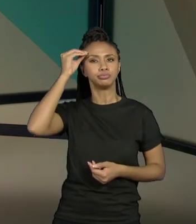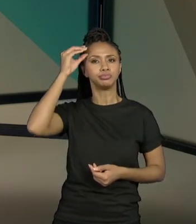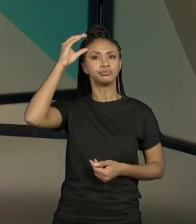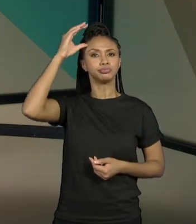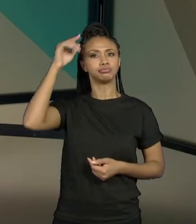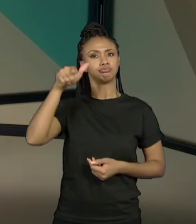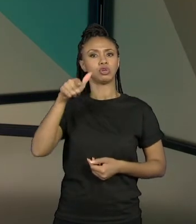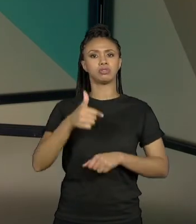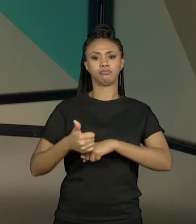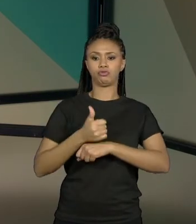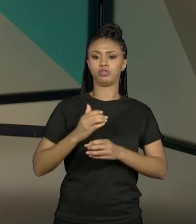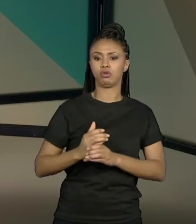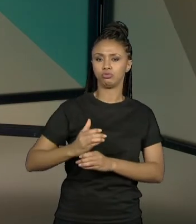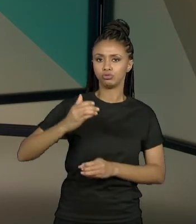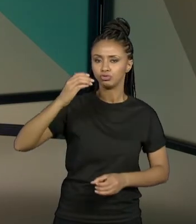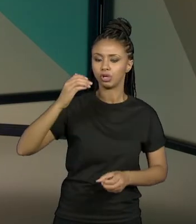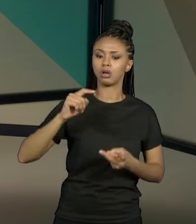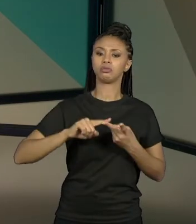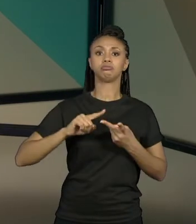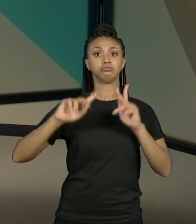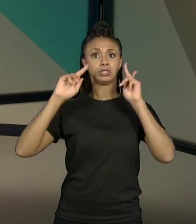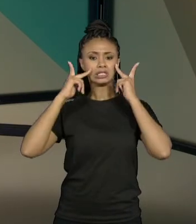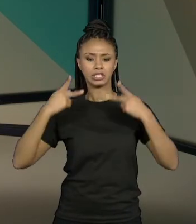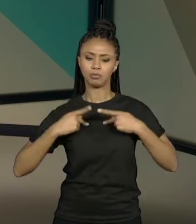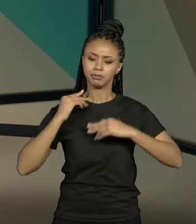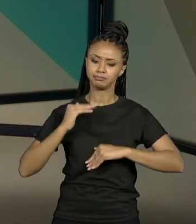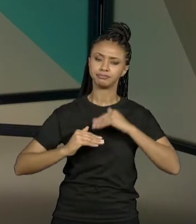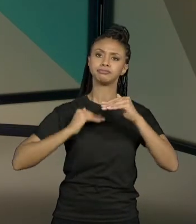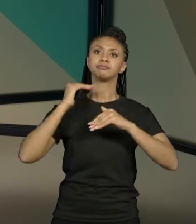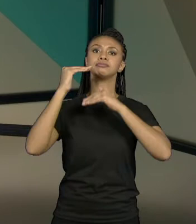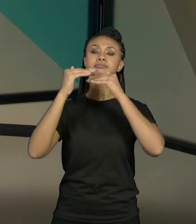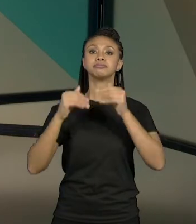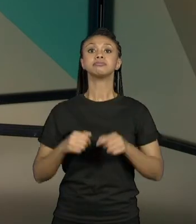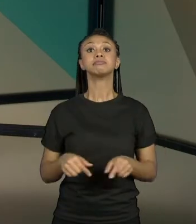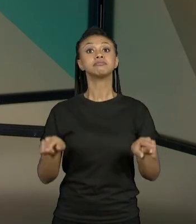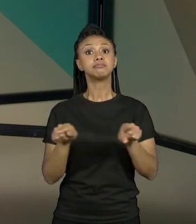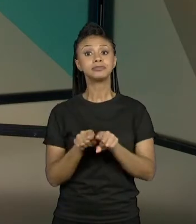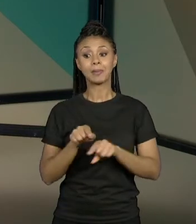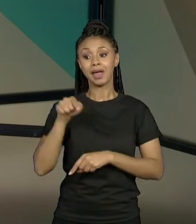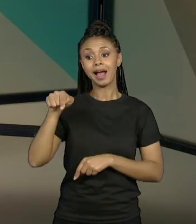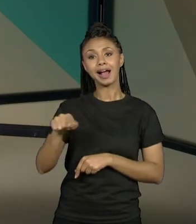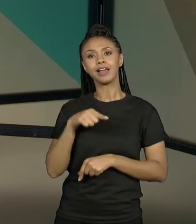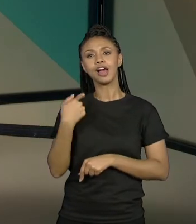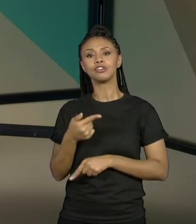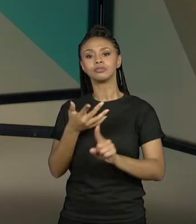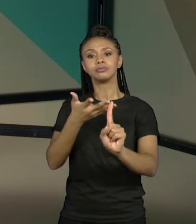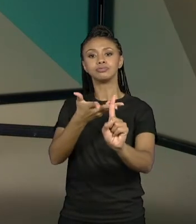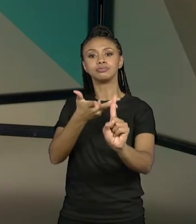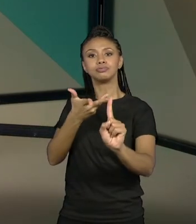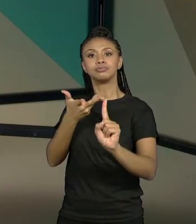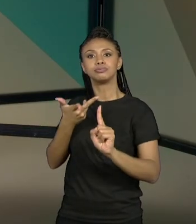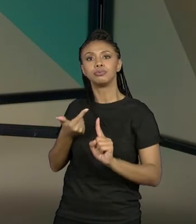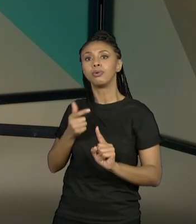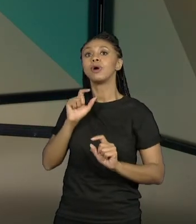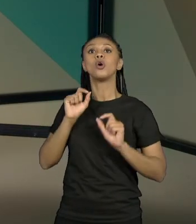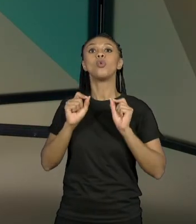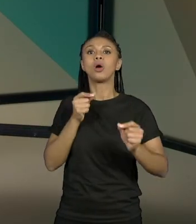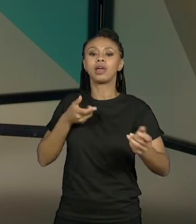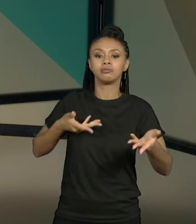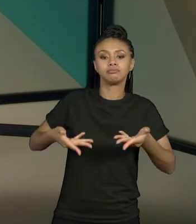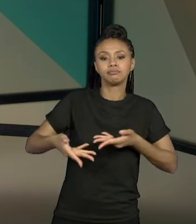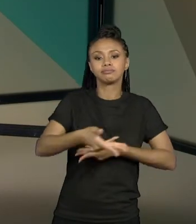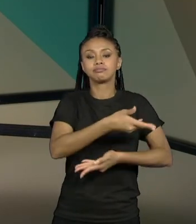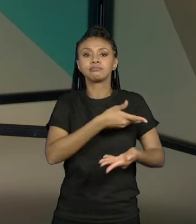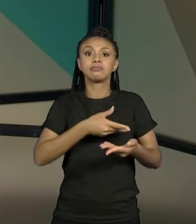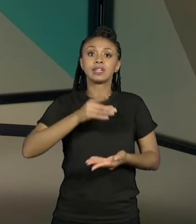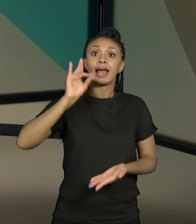humano, e você é convidado a lidar com a vida real mesmo, com o